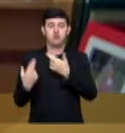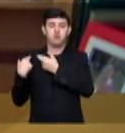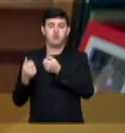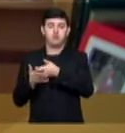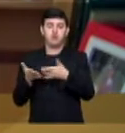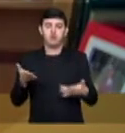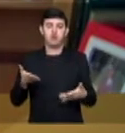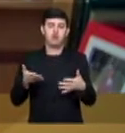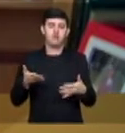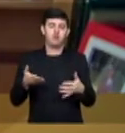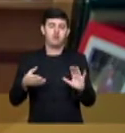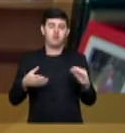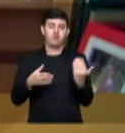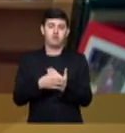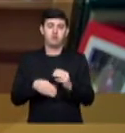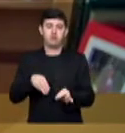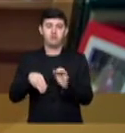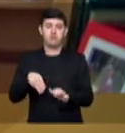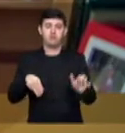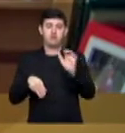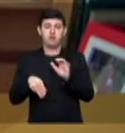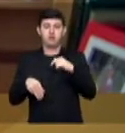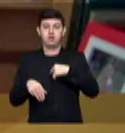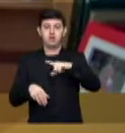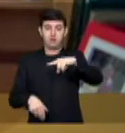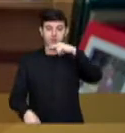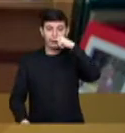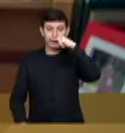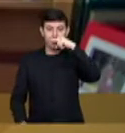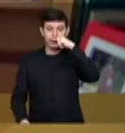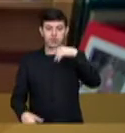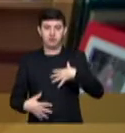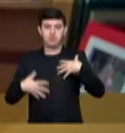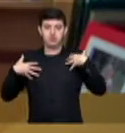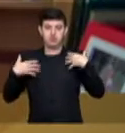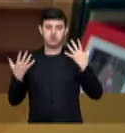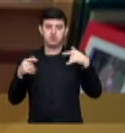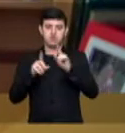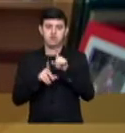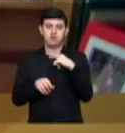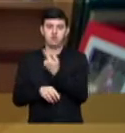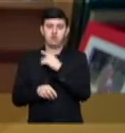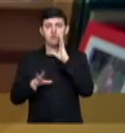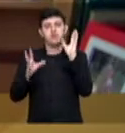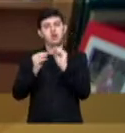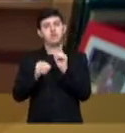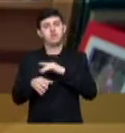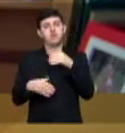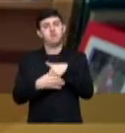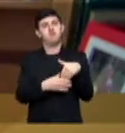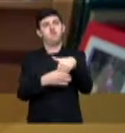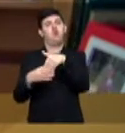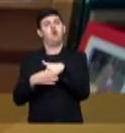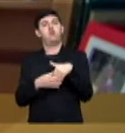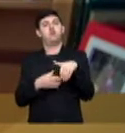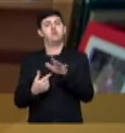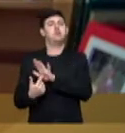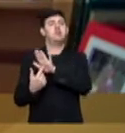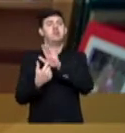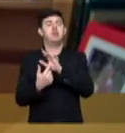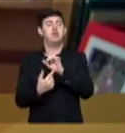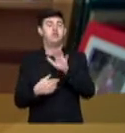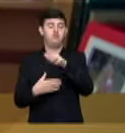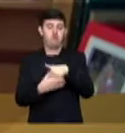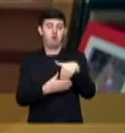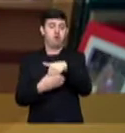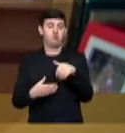pelo eminente ministro Edson Fachin, onde se colhe, inclusive, um voto declarado de